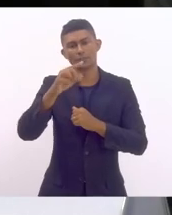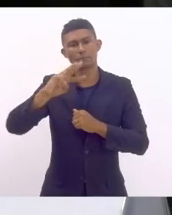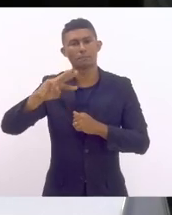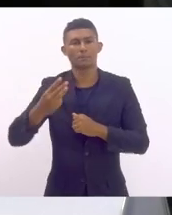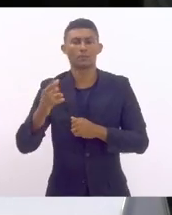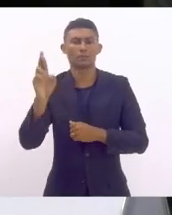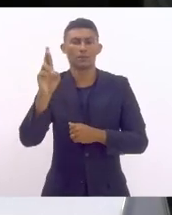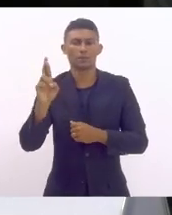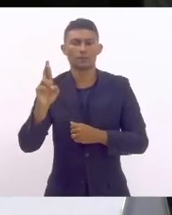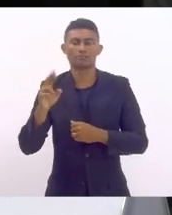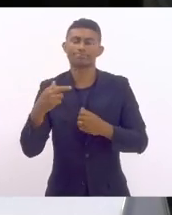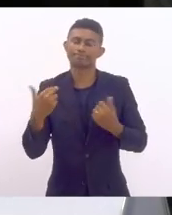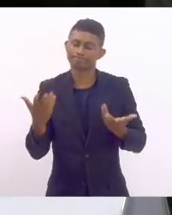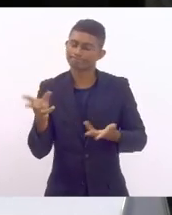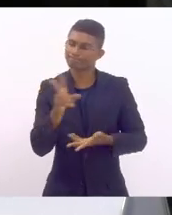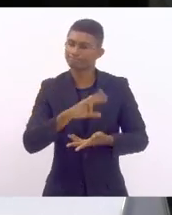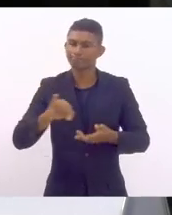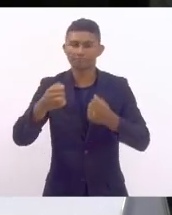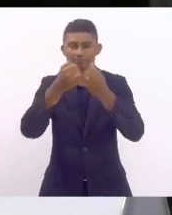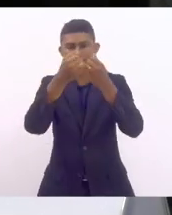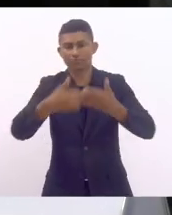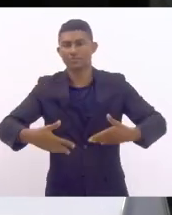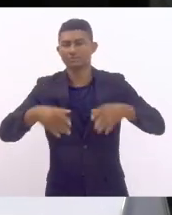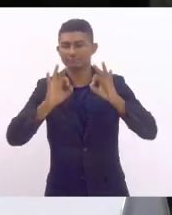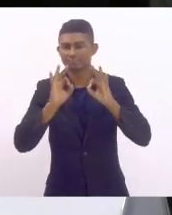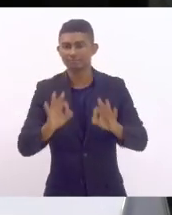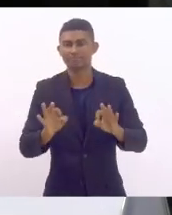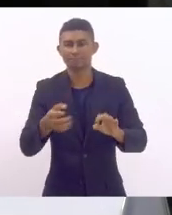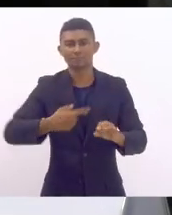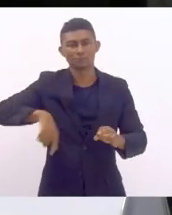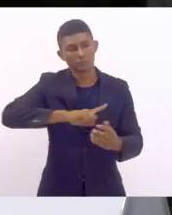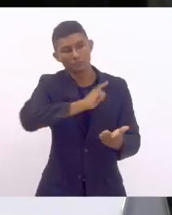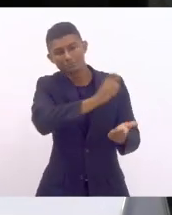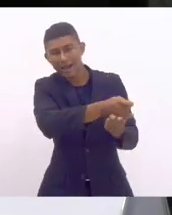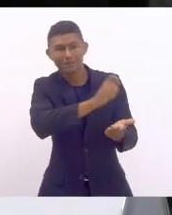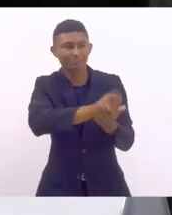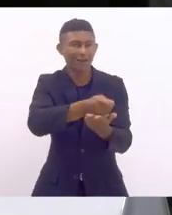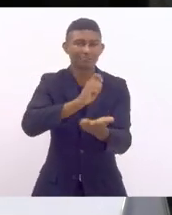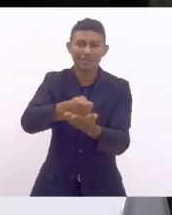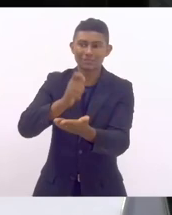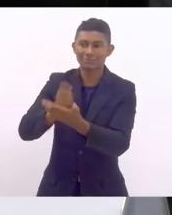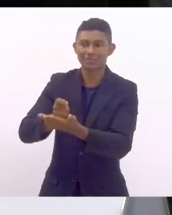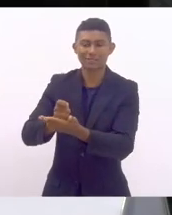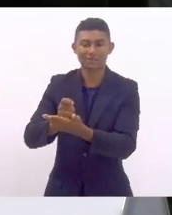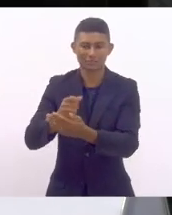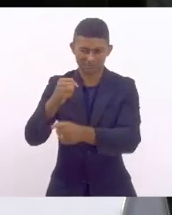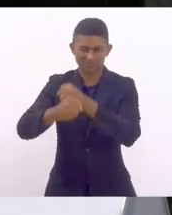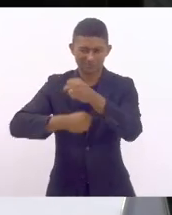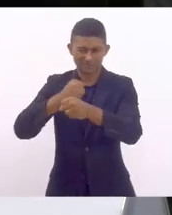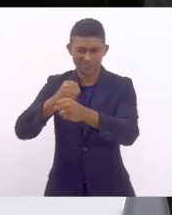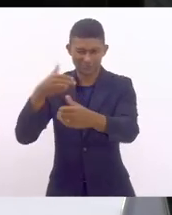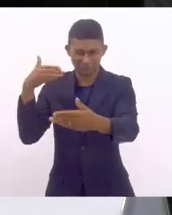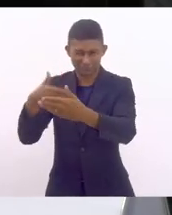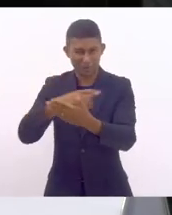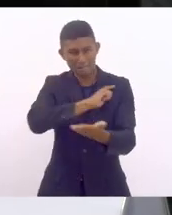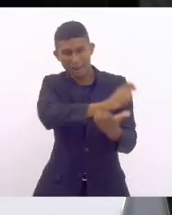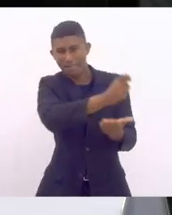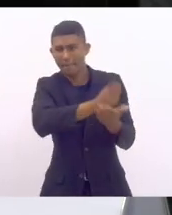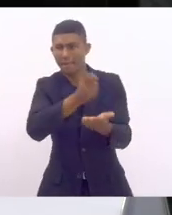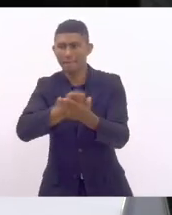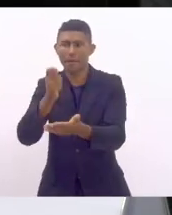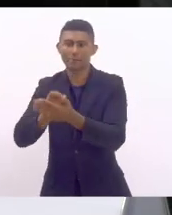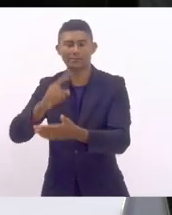o que terá certamente impacto na nossa capacidade de fazer os pagamentos no final do ano mas observem